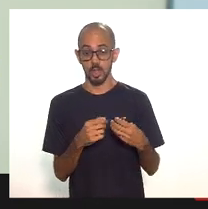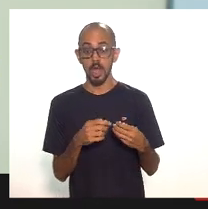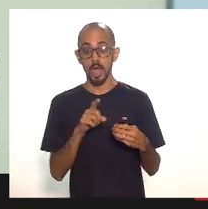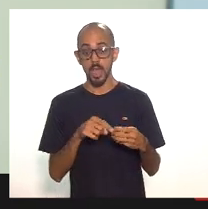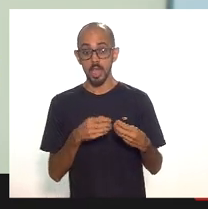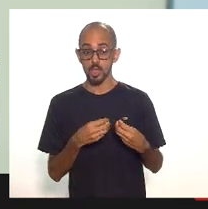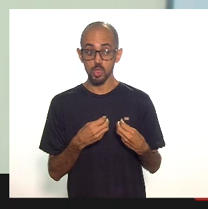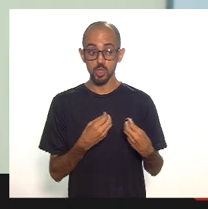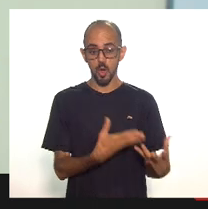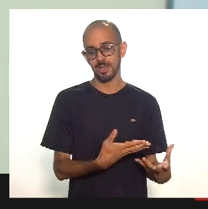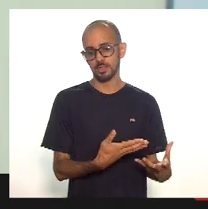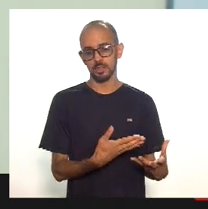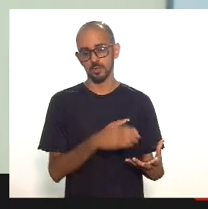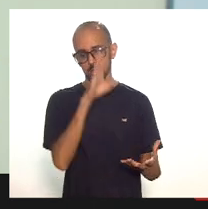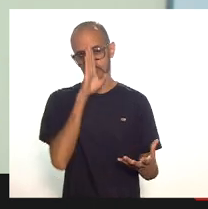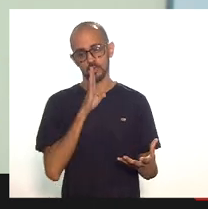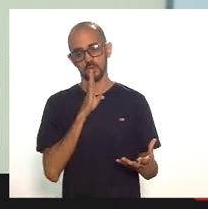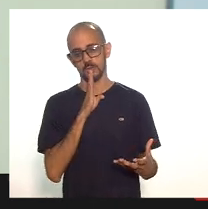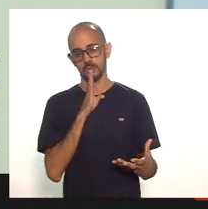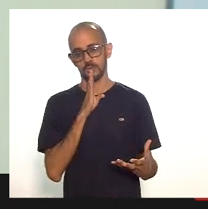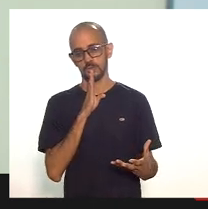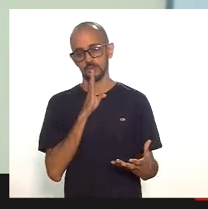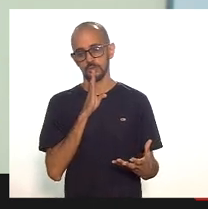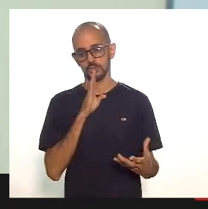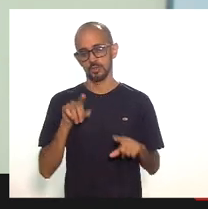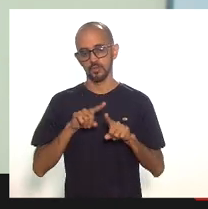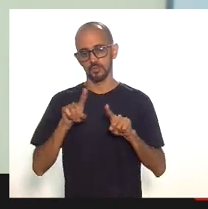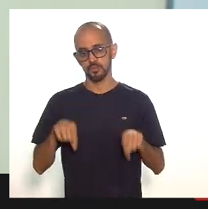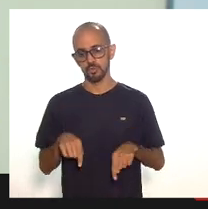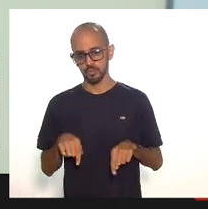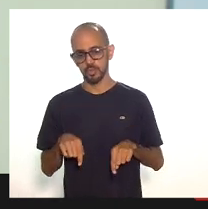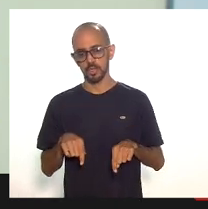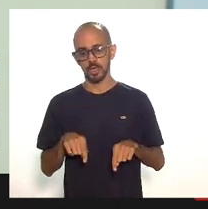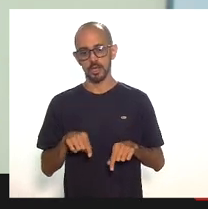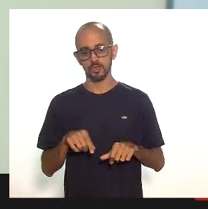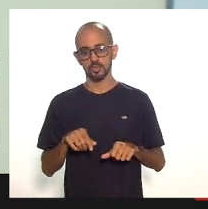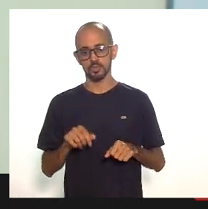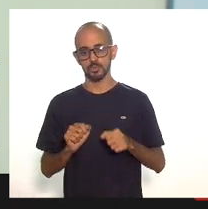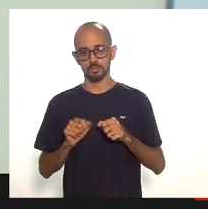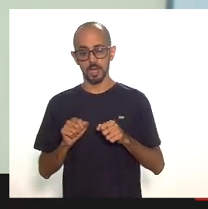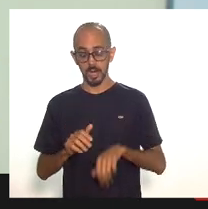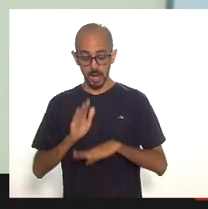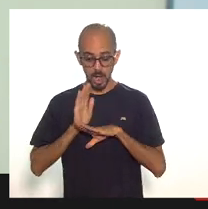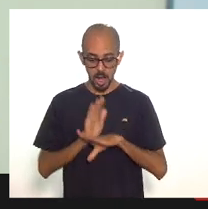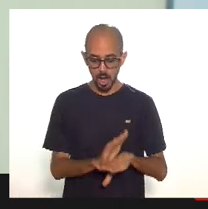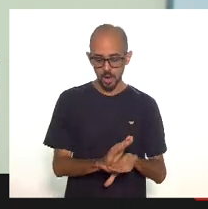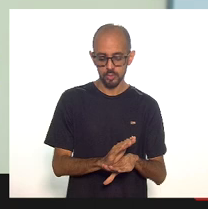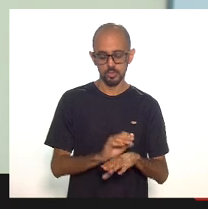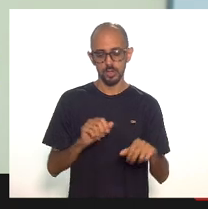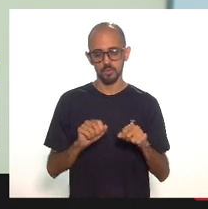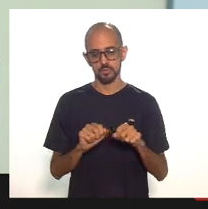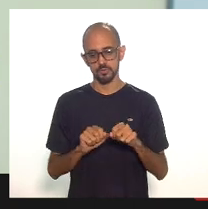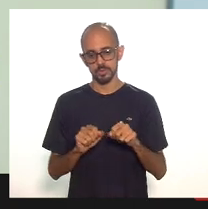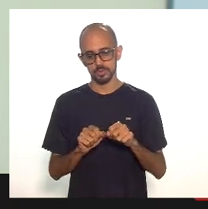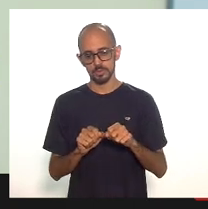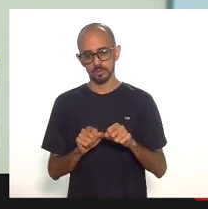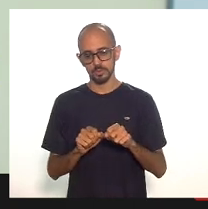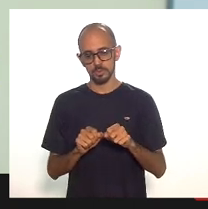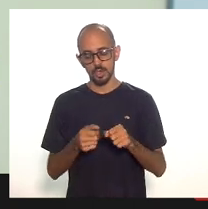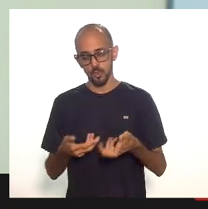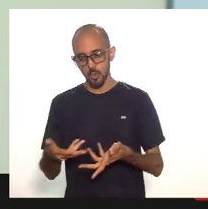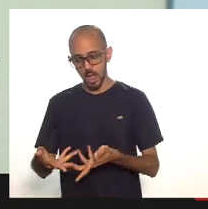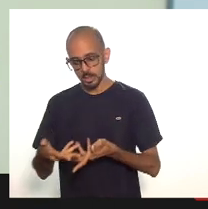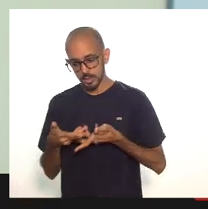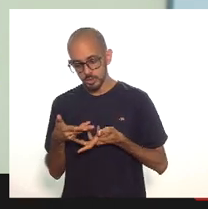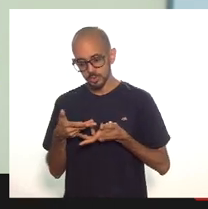doação, recursos humanos para mobiliar leitos dentro do Hospital Federal